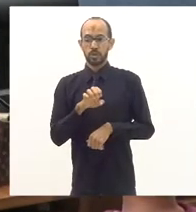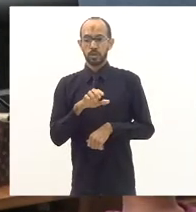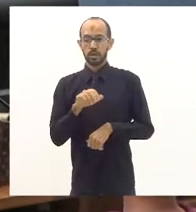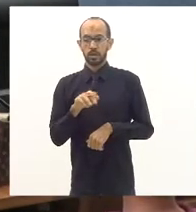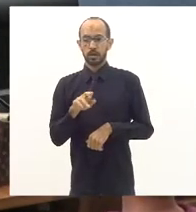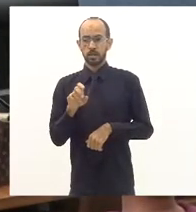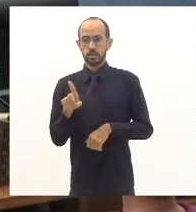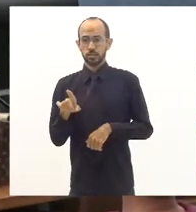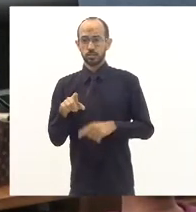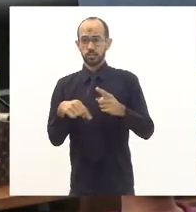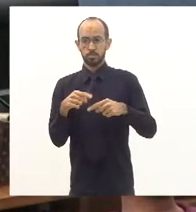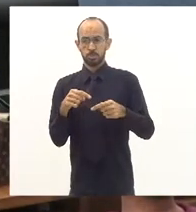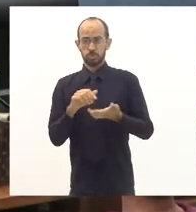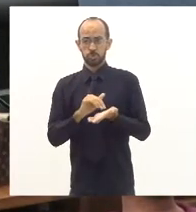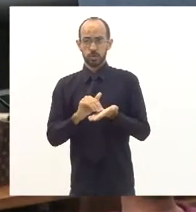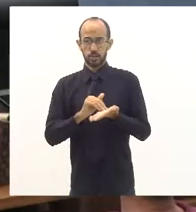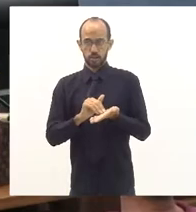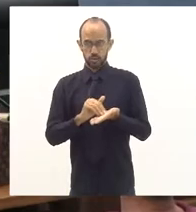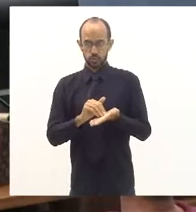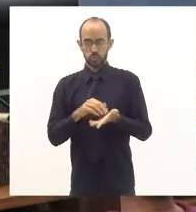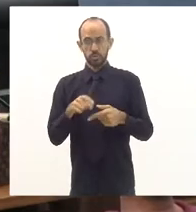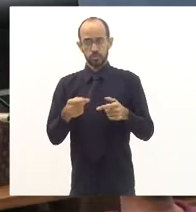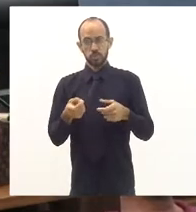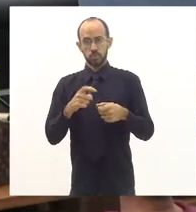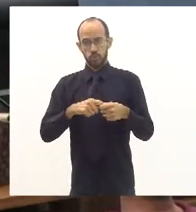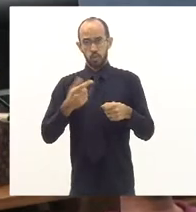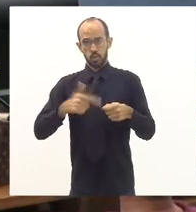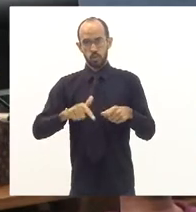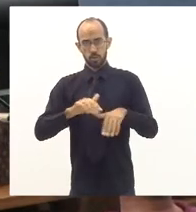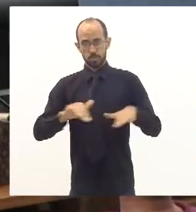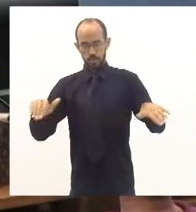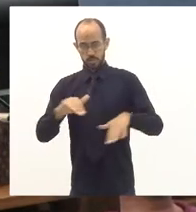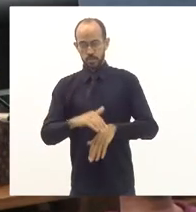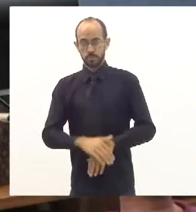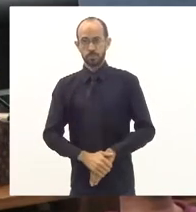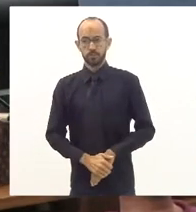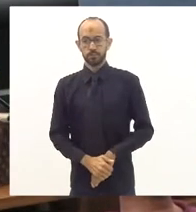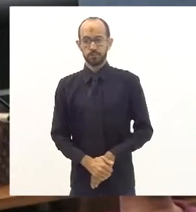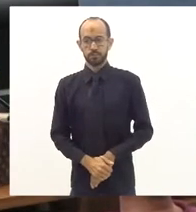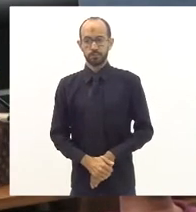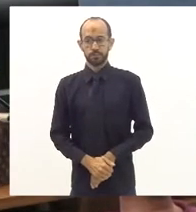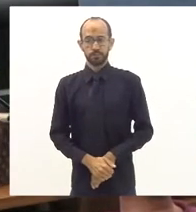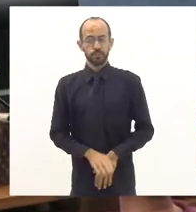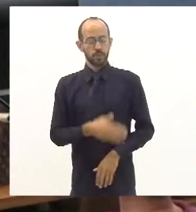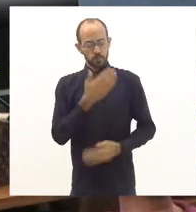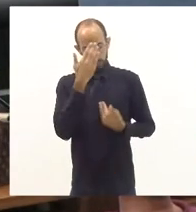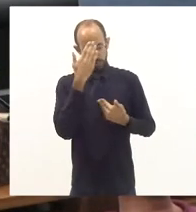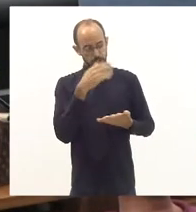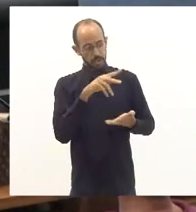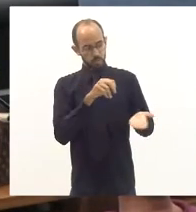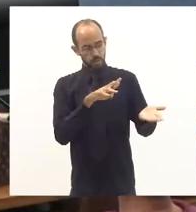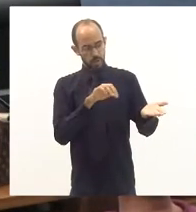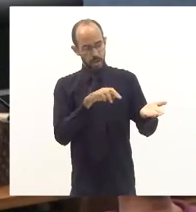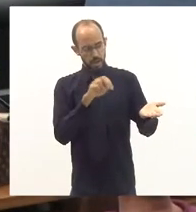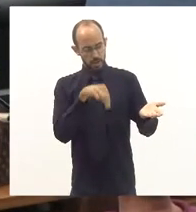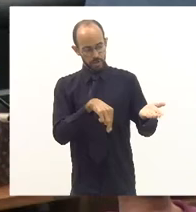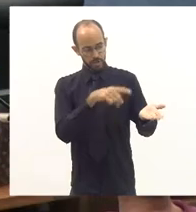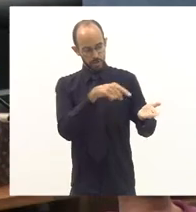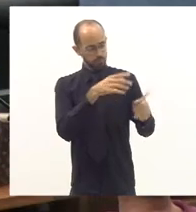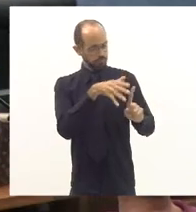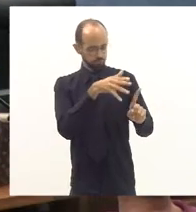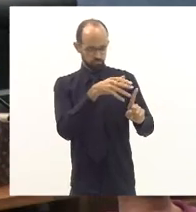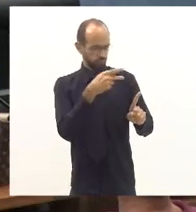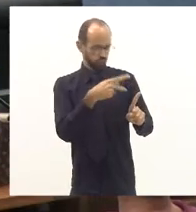o secretário, e a gente remonta a outra mesa. Então, por favor, Karen Atier, obrigado pela presença. Palavra é